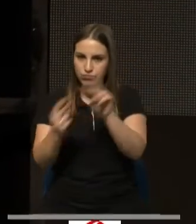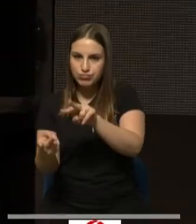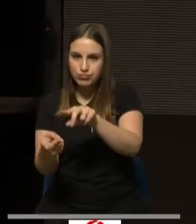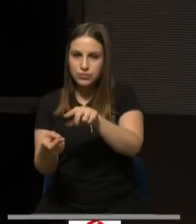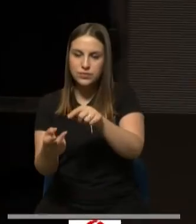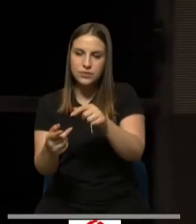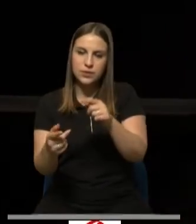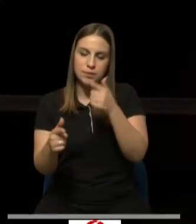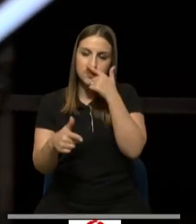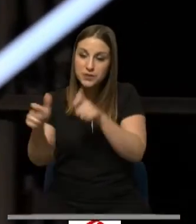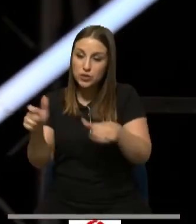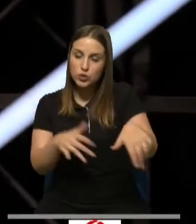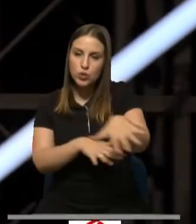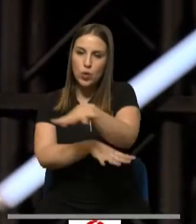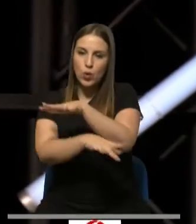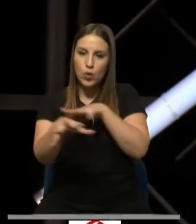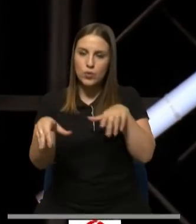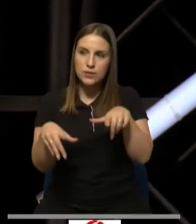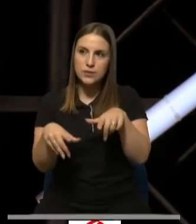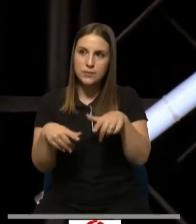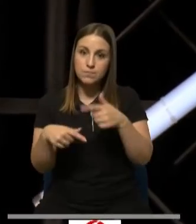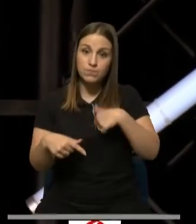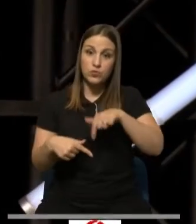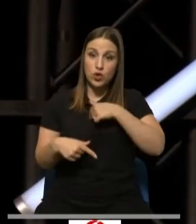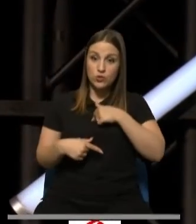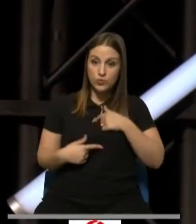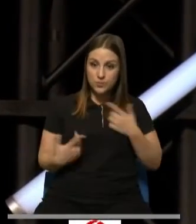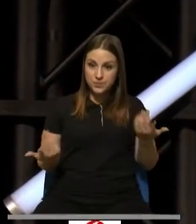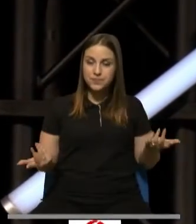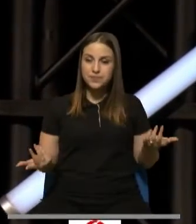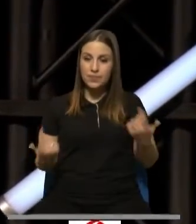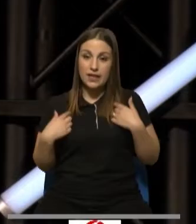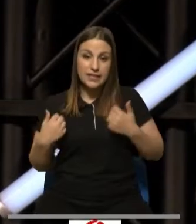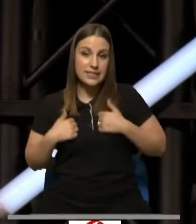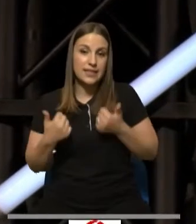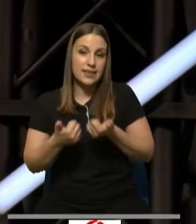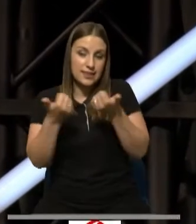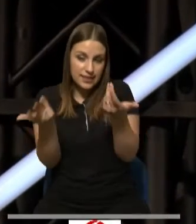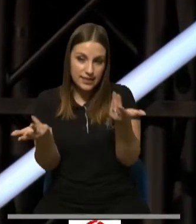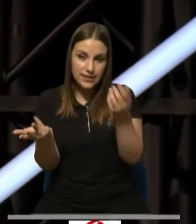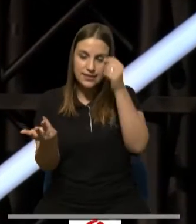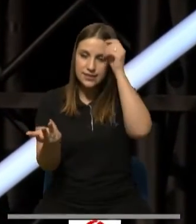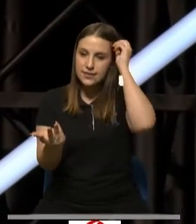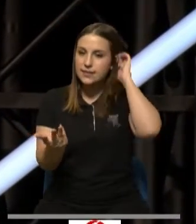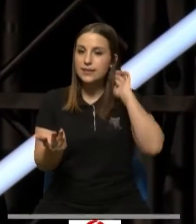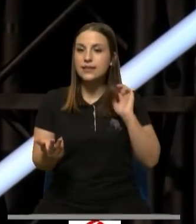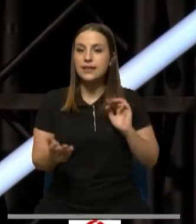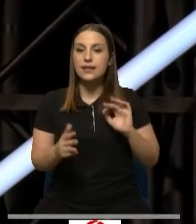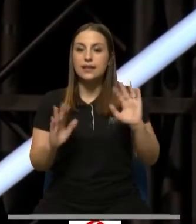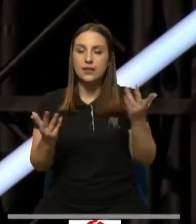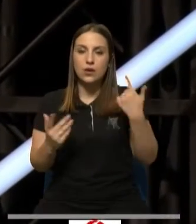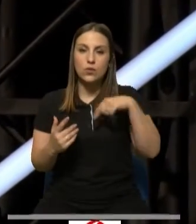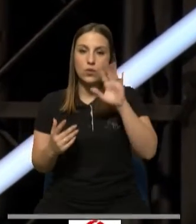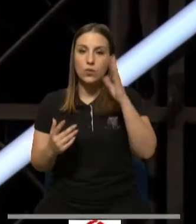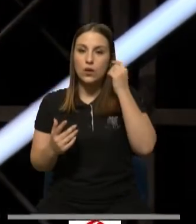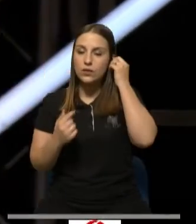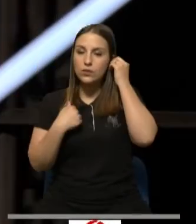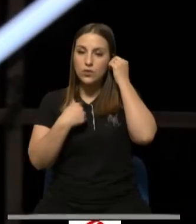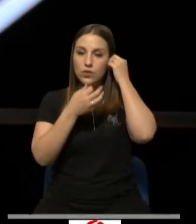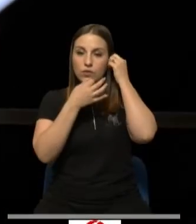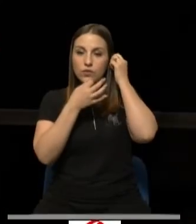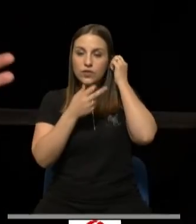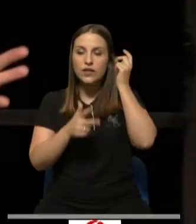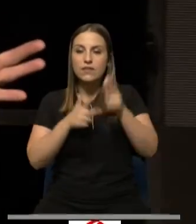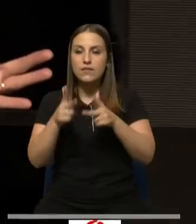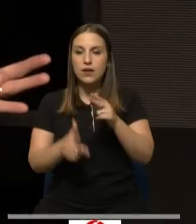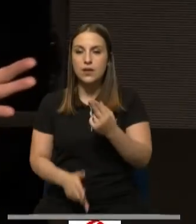traz esse futuro às pessoas, no fundo, somos nós, é a cidade. E por isso, quando falei na fábrica de unicórnios em Lisboa,